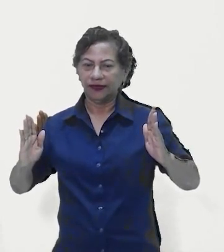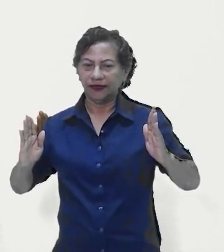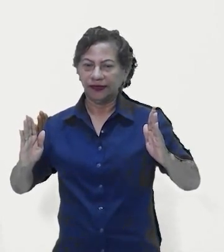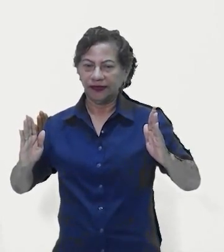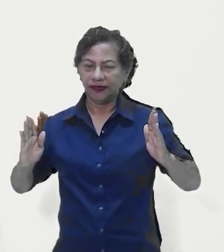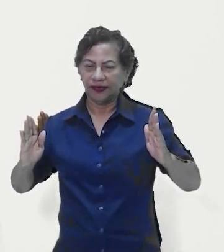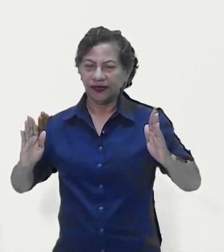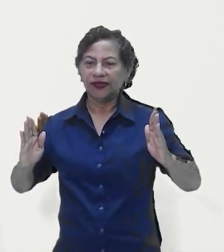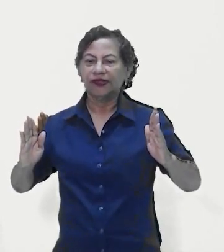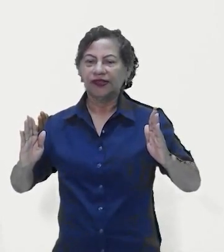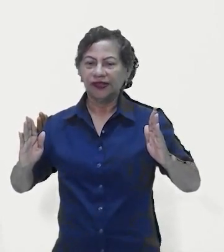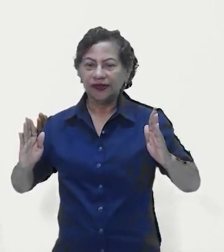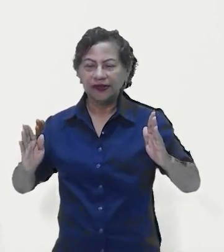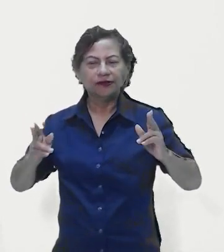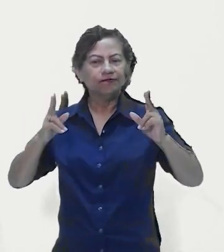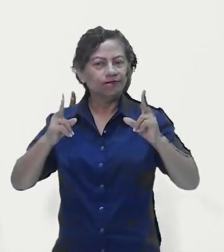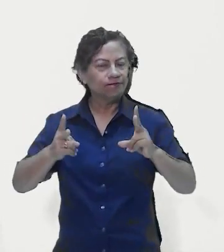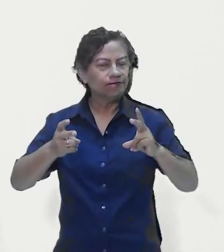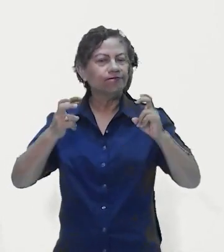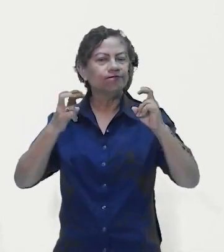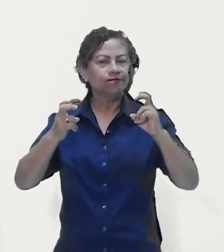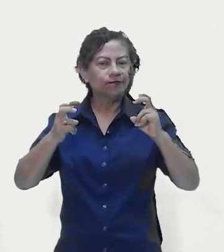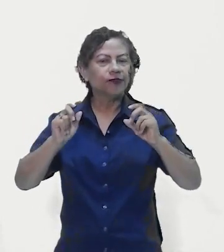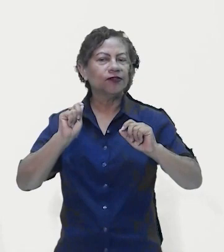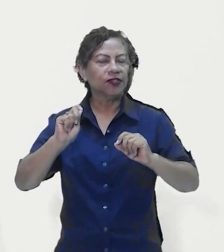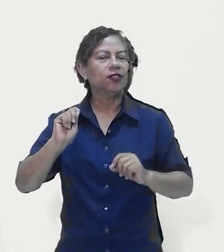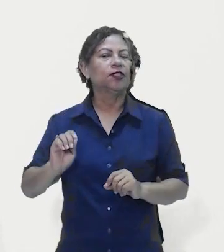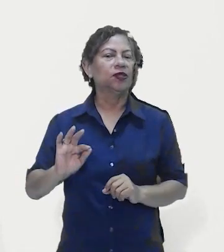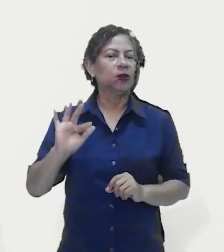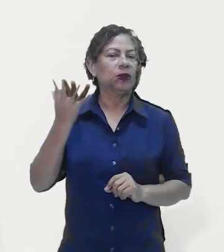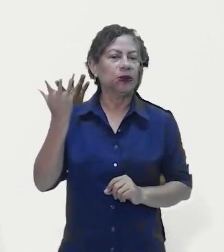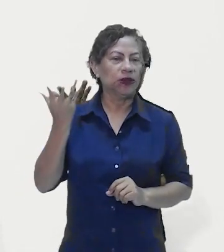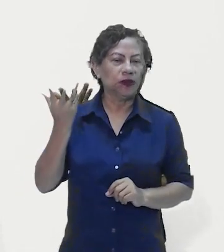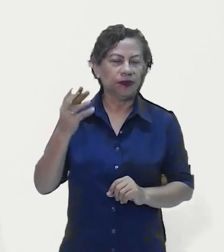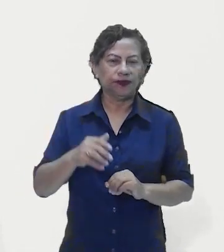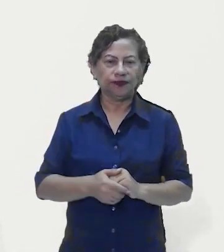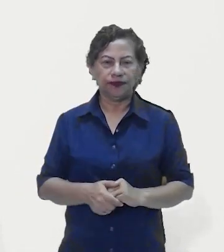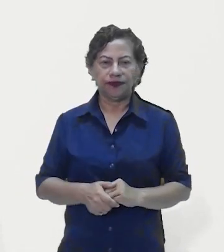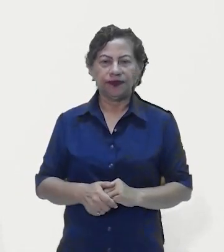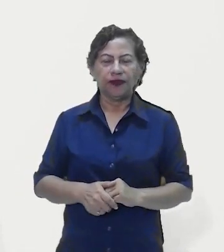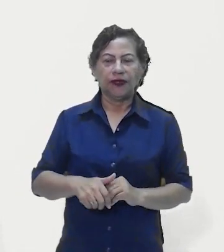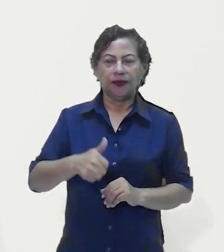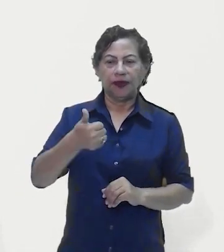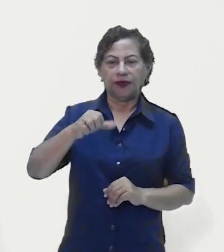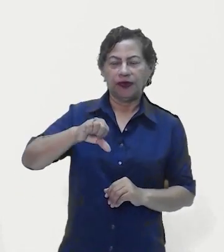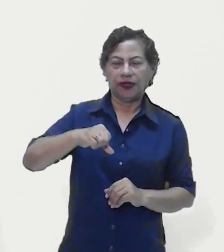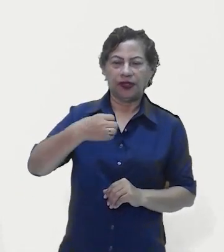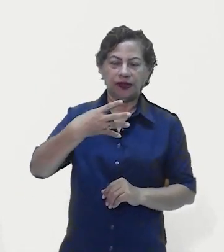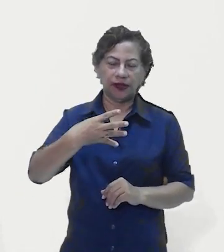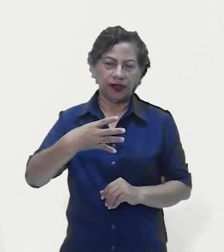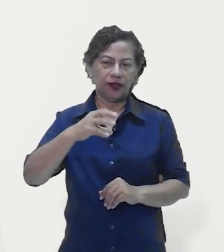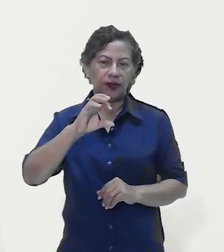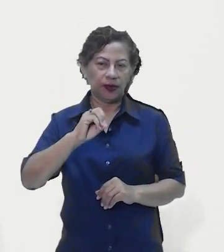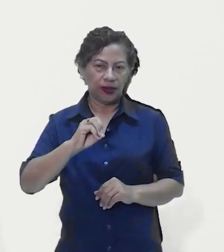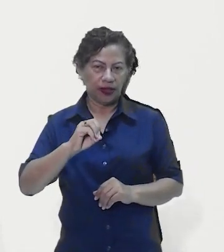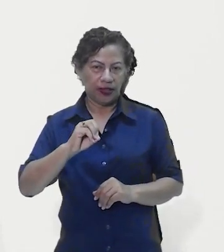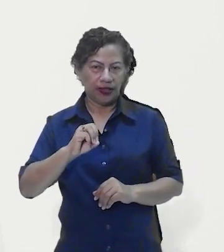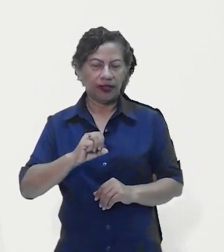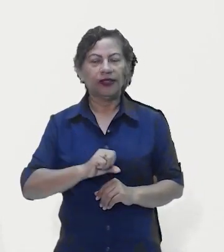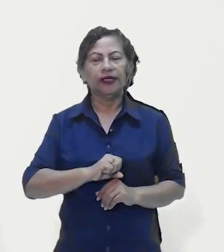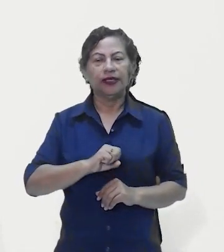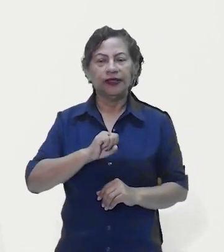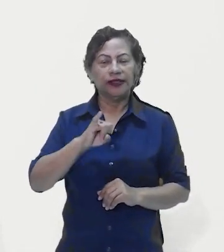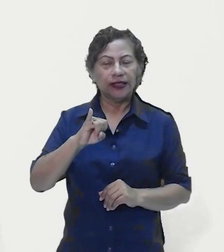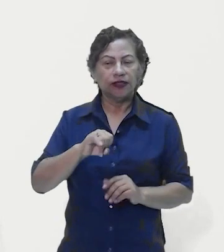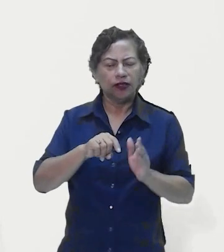da década de 30? Beleza, olha só. Em 40, a gente já tem, se a gente fosse analisar os dados